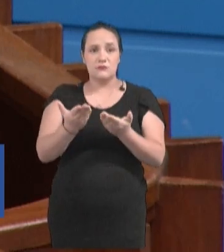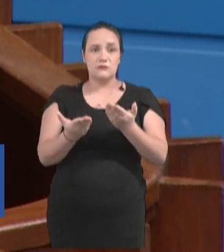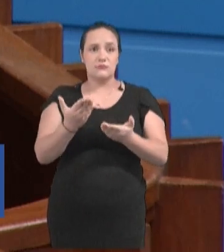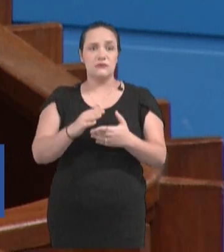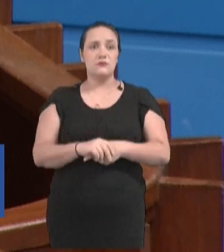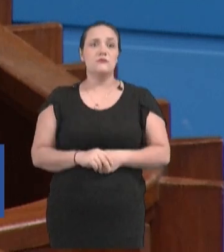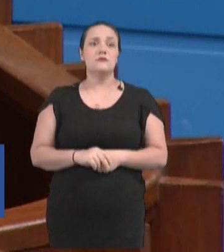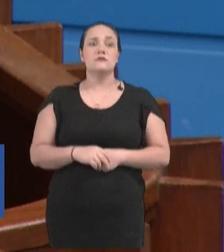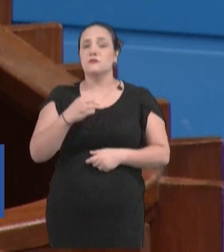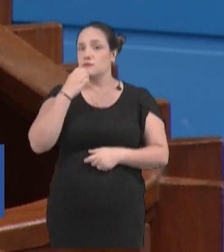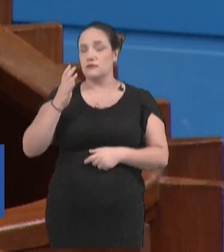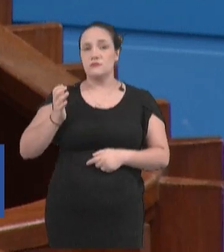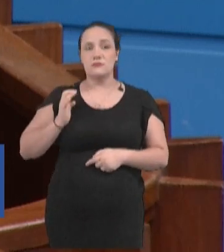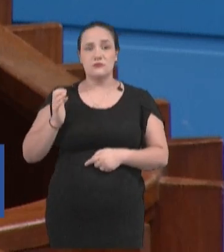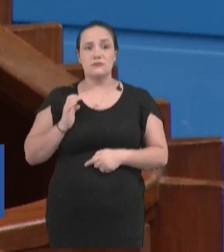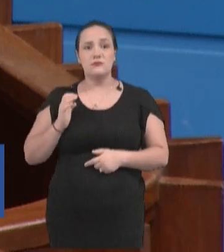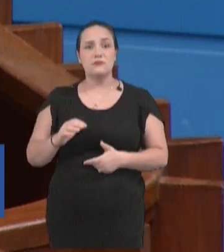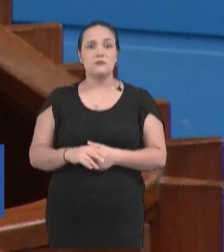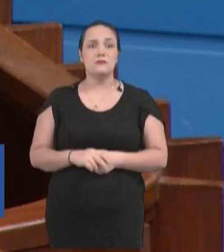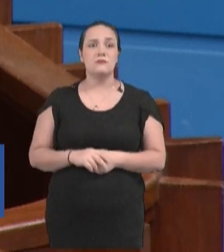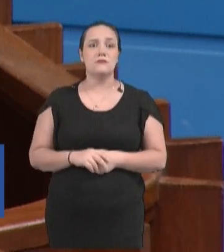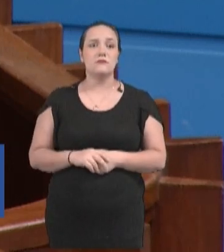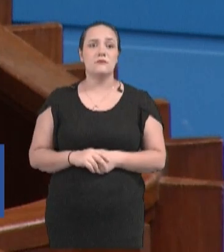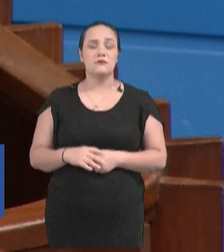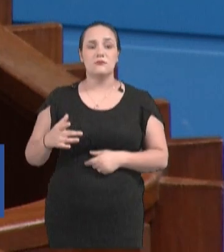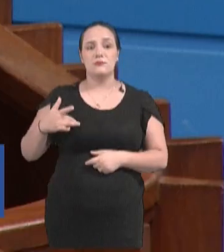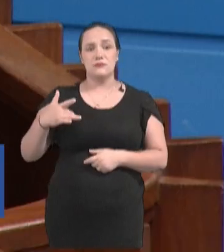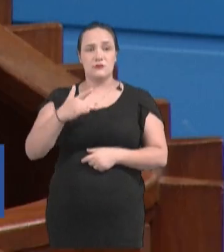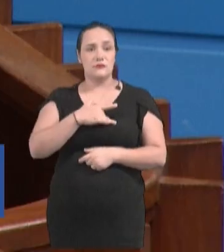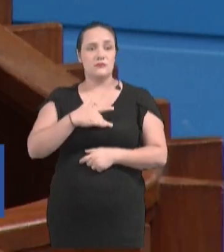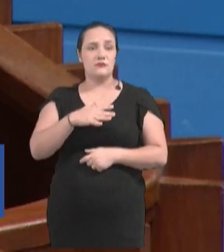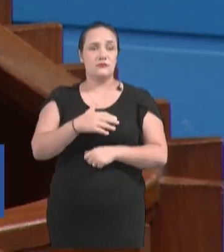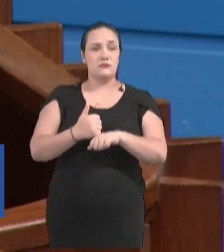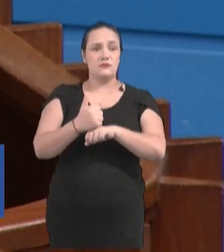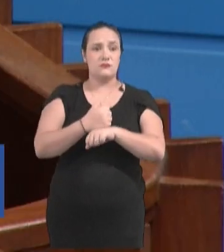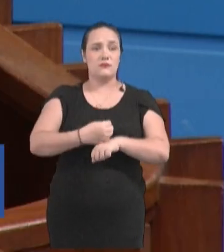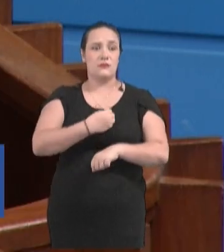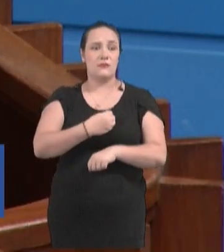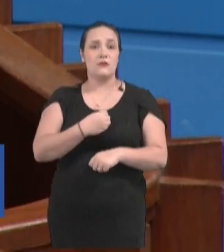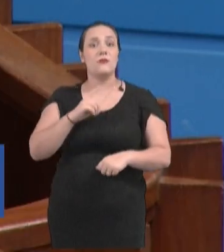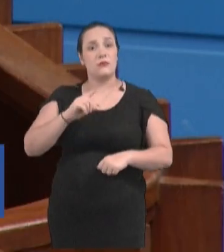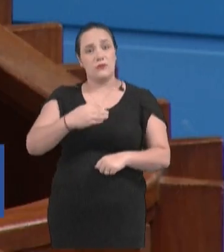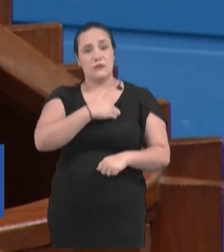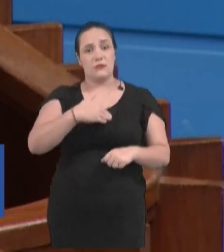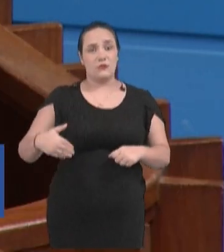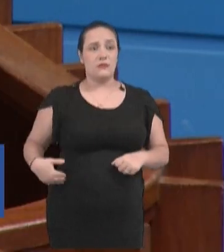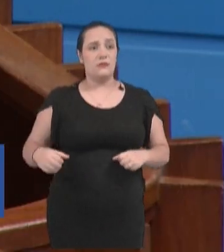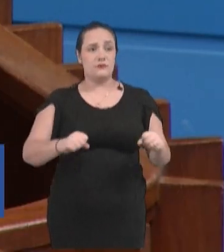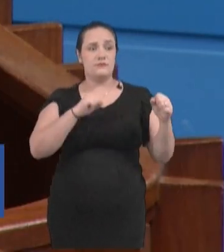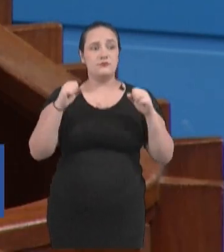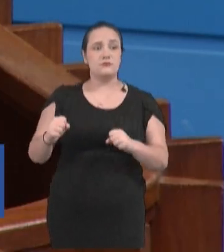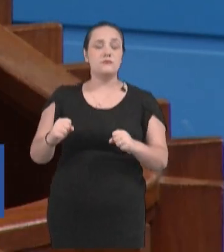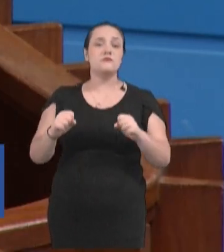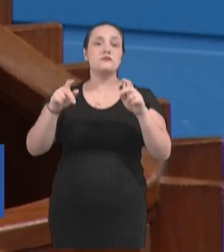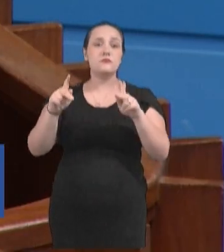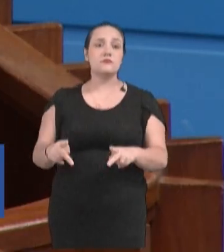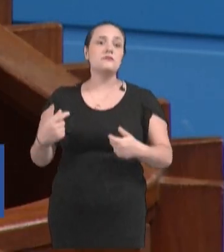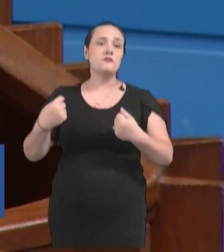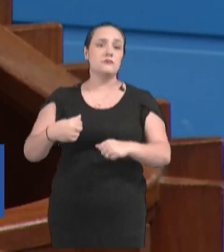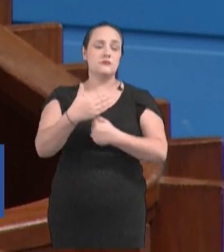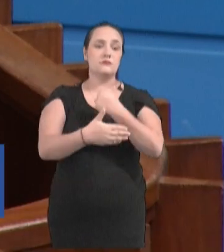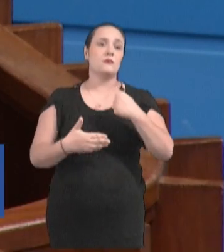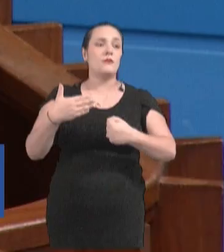bem de uso comum e essencial à sadia qualidade de vida, impondo-se ao poder público e à coletividade o dever de defendê-lo